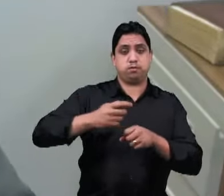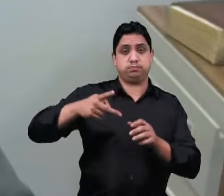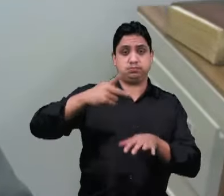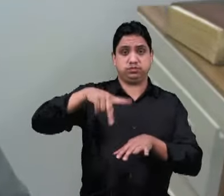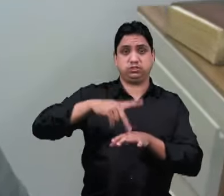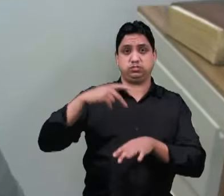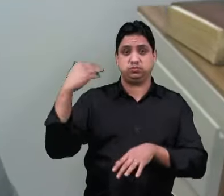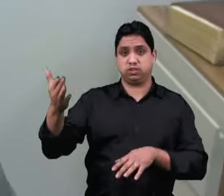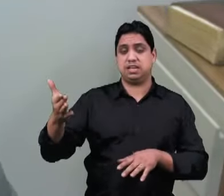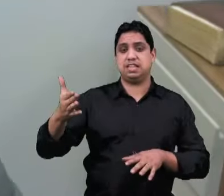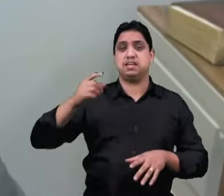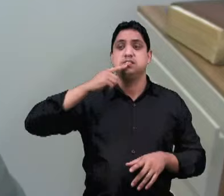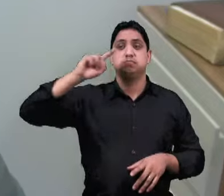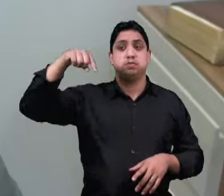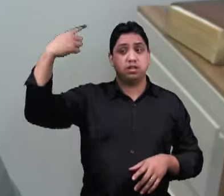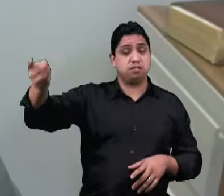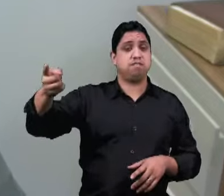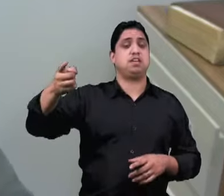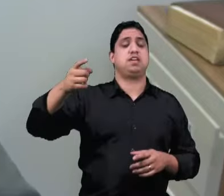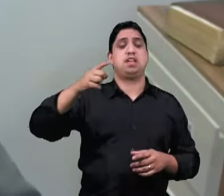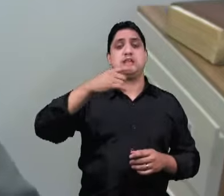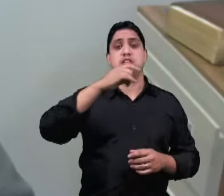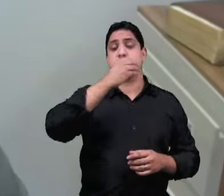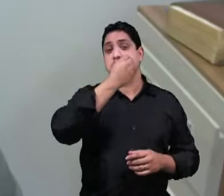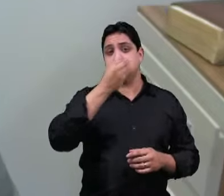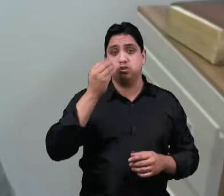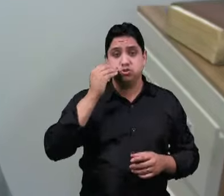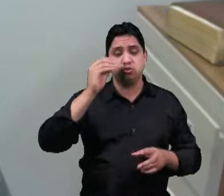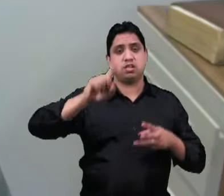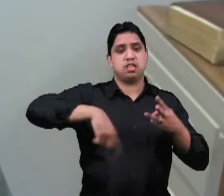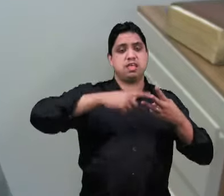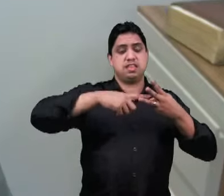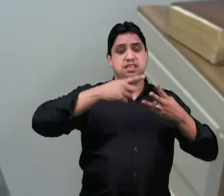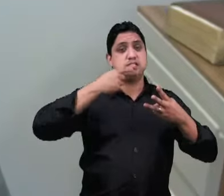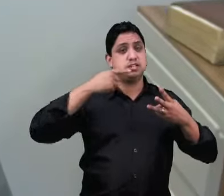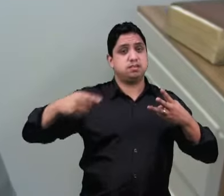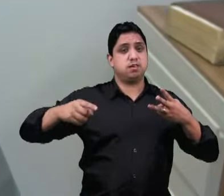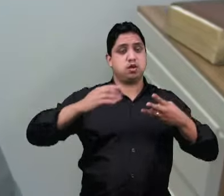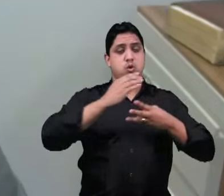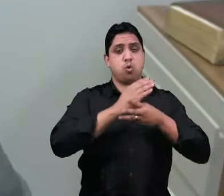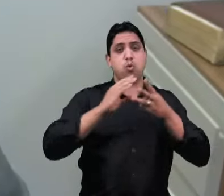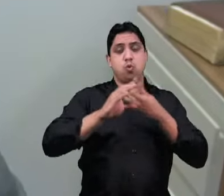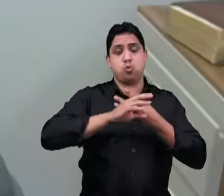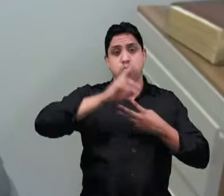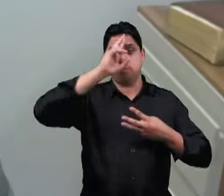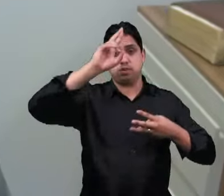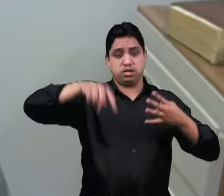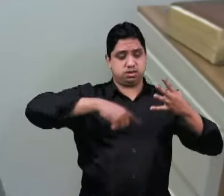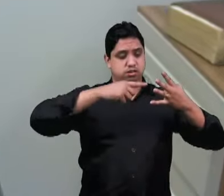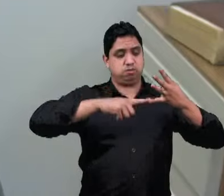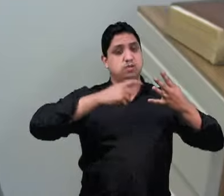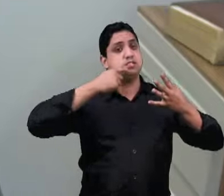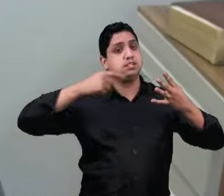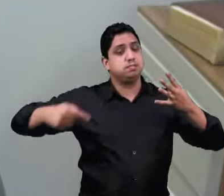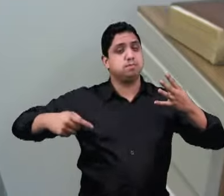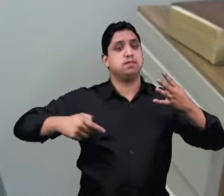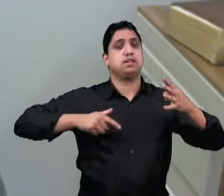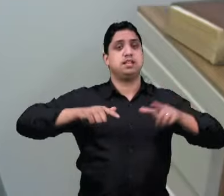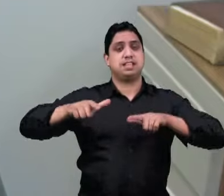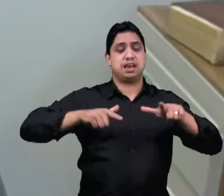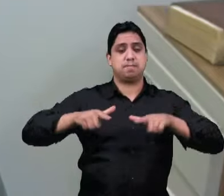nos consagrando, né? Semana de jejuns. Depois teremos a 3ª semana de cultos ao meio-dia e a 4ª semana no trabalho